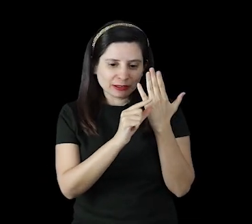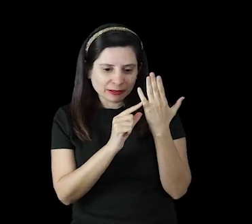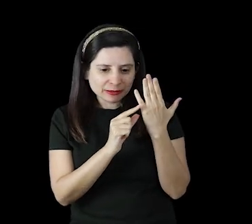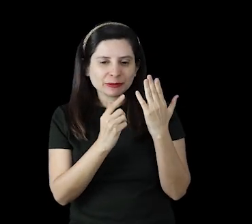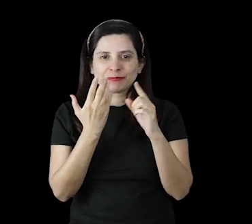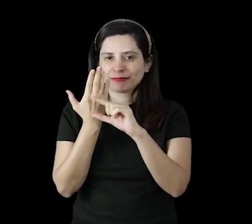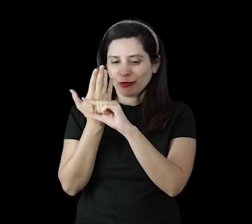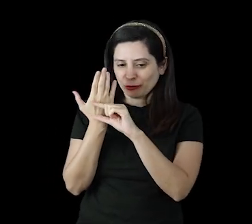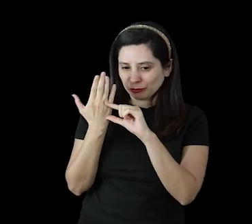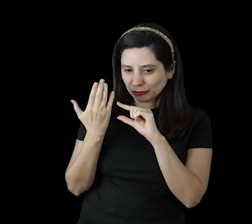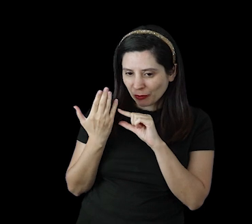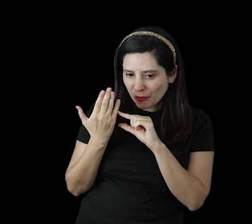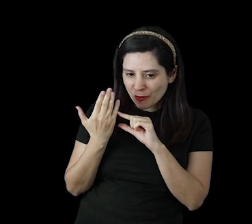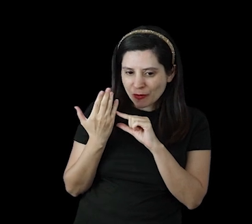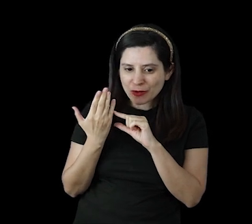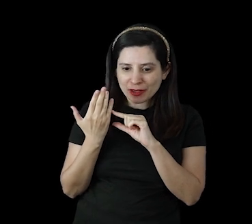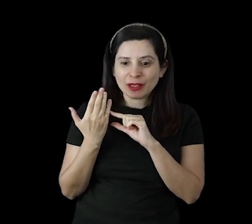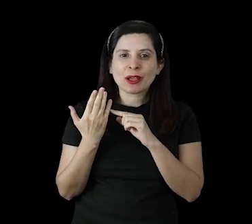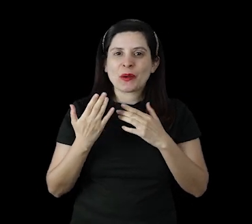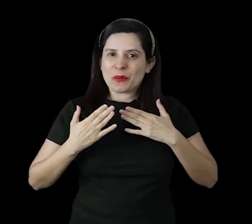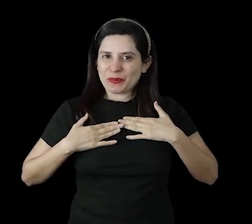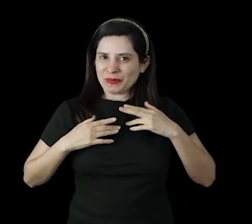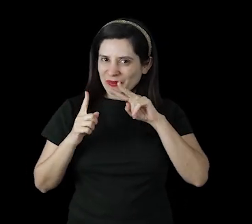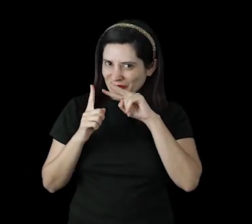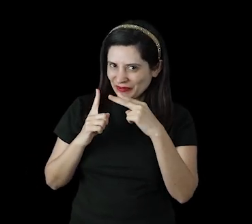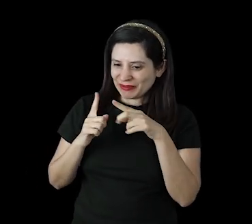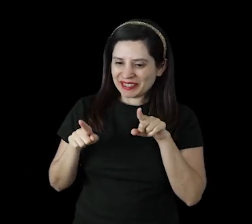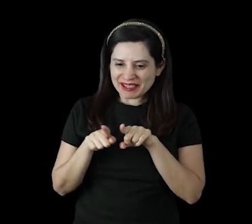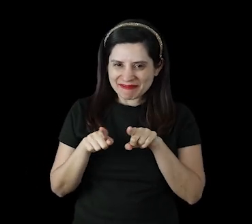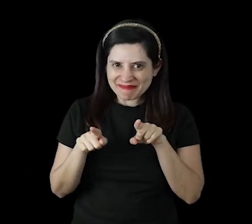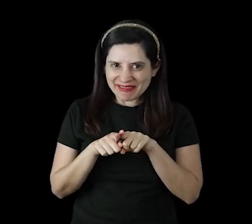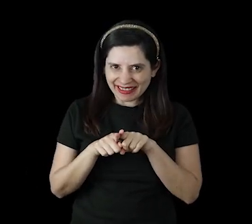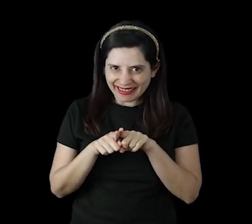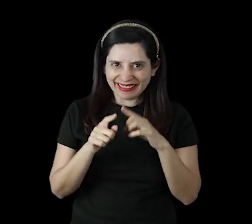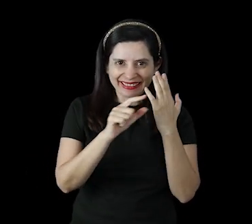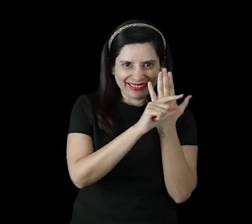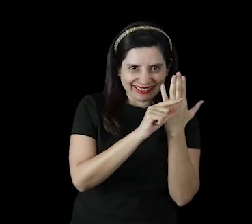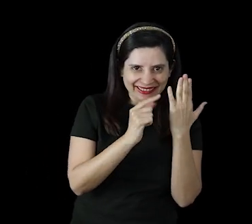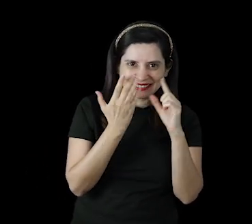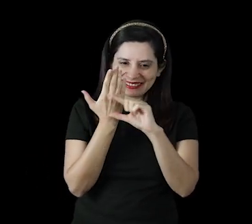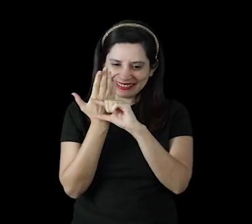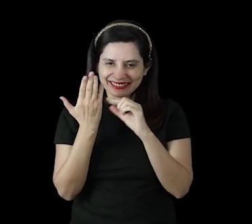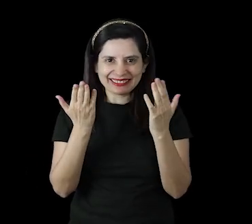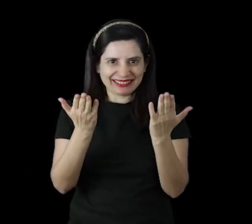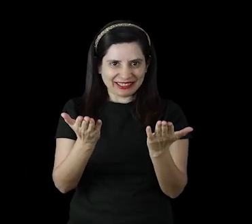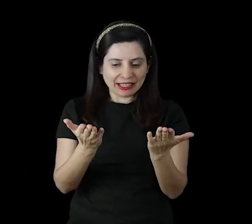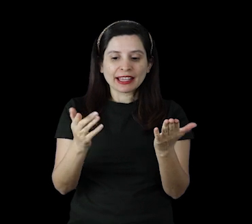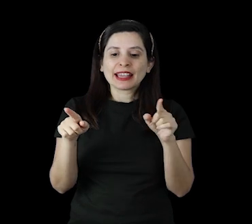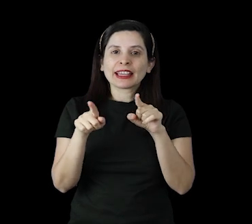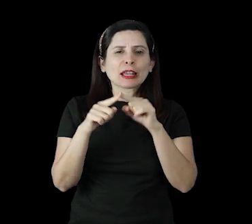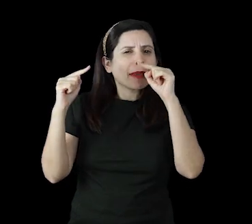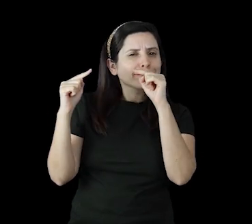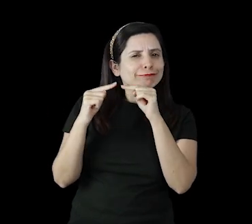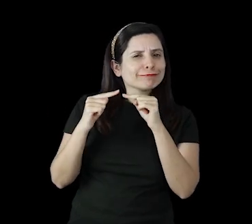eu vou explicar sobre o meu ponto de vista também, né? E também linkando com